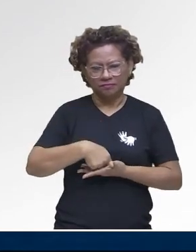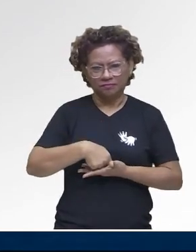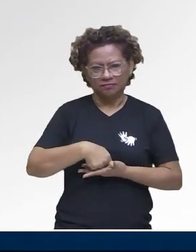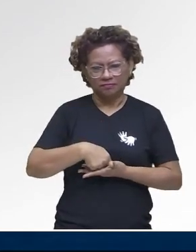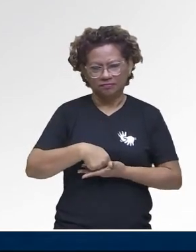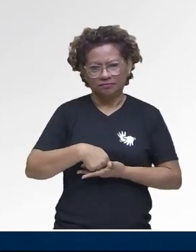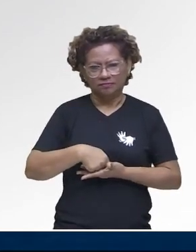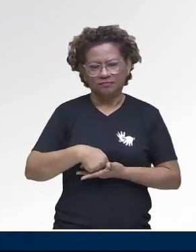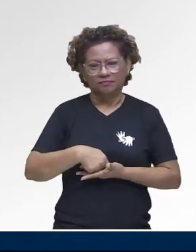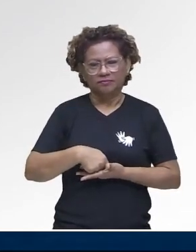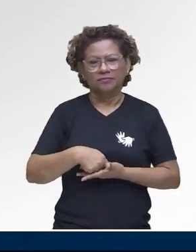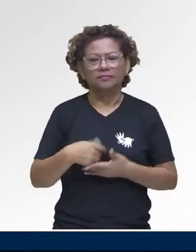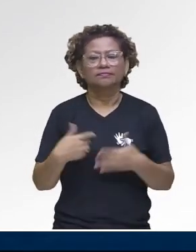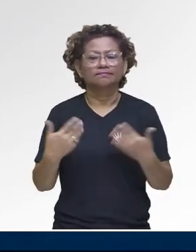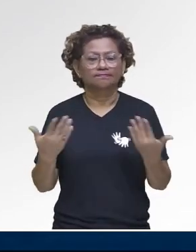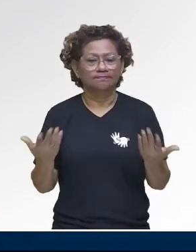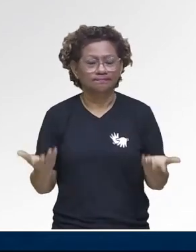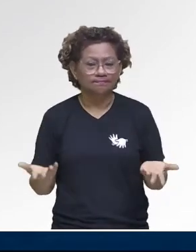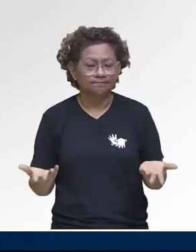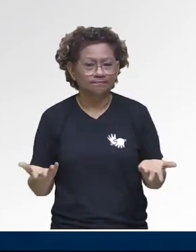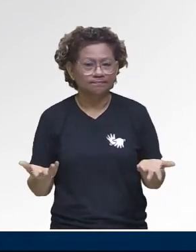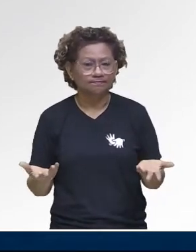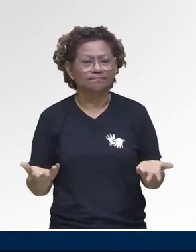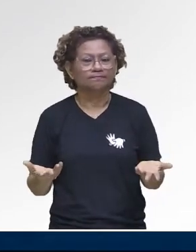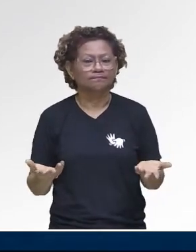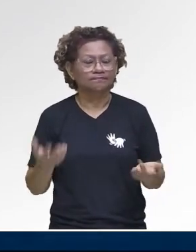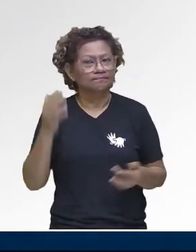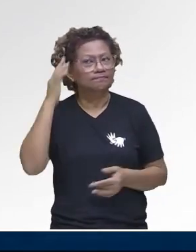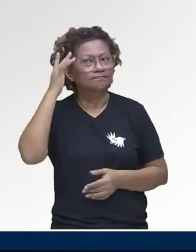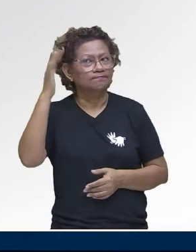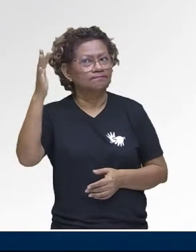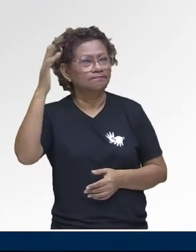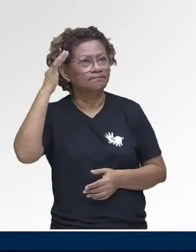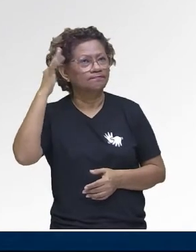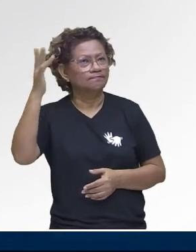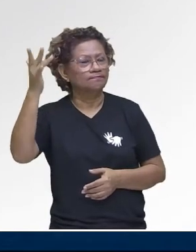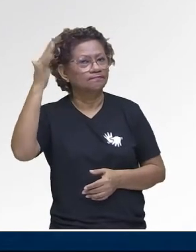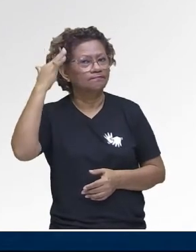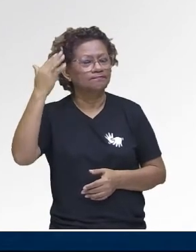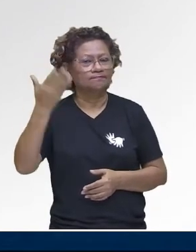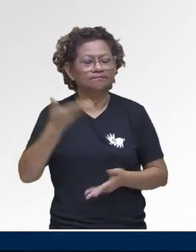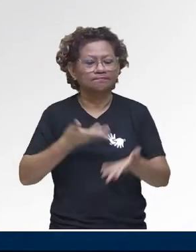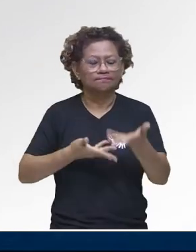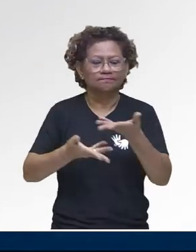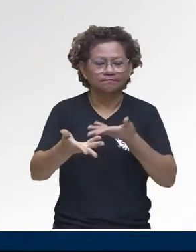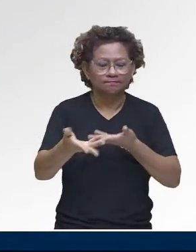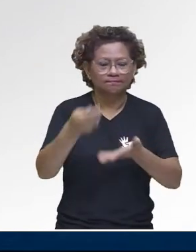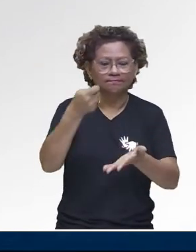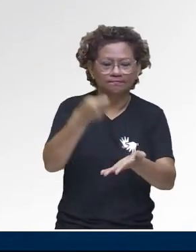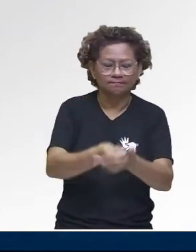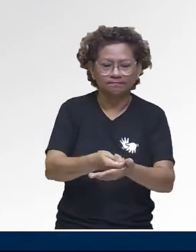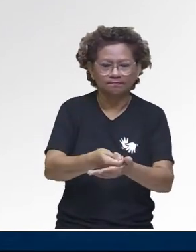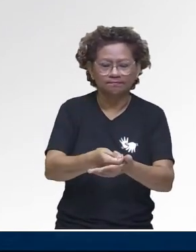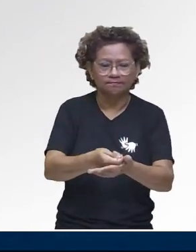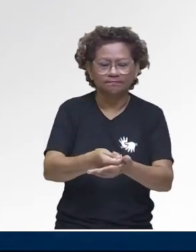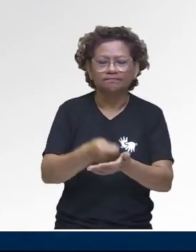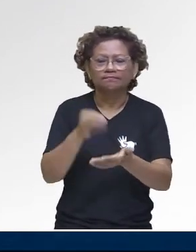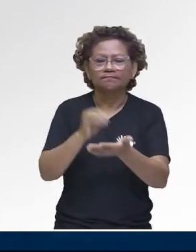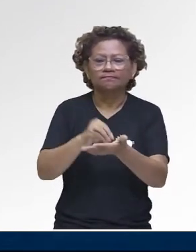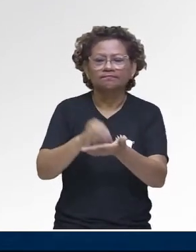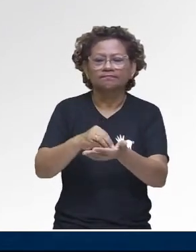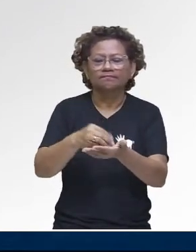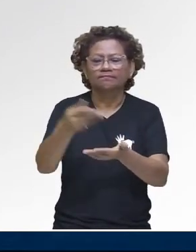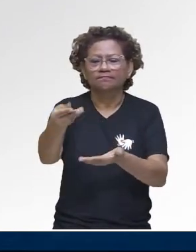esses valores em reais. Então, a troca, a compra, a dívida, o lucro, todos